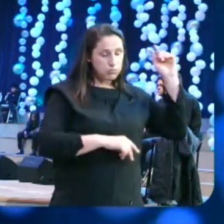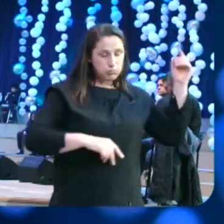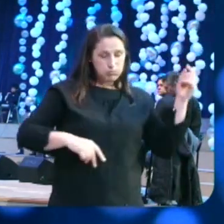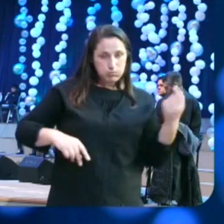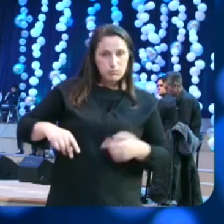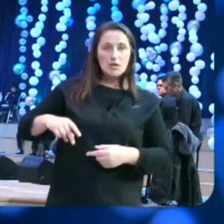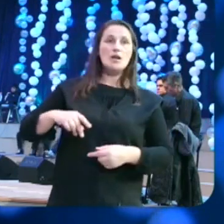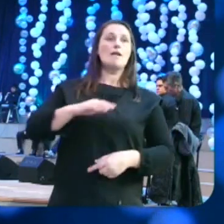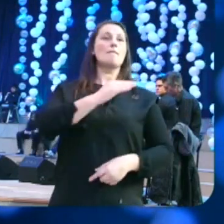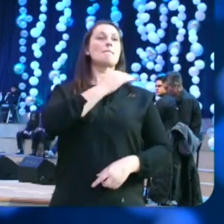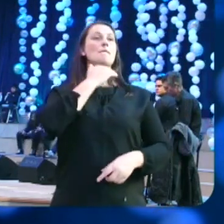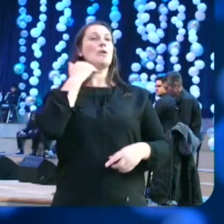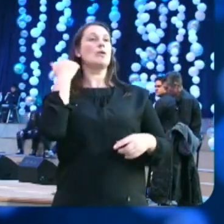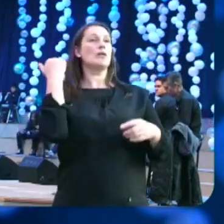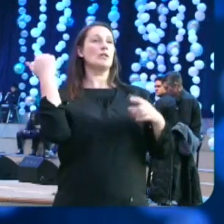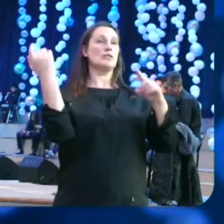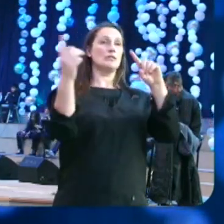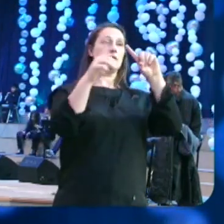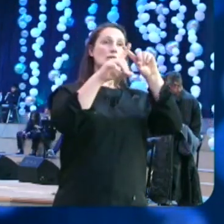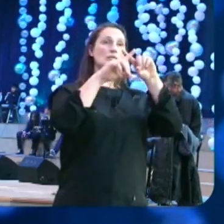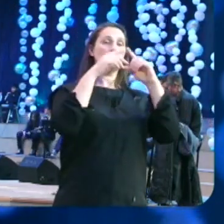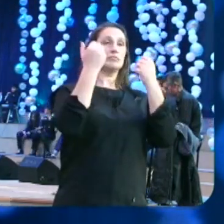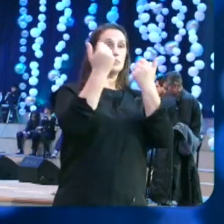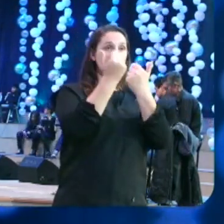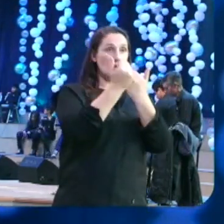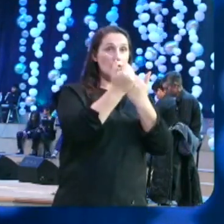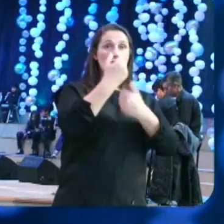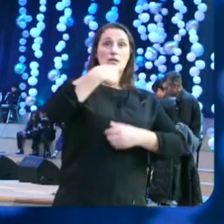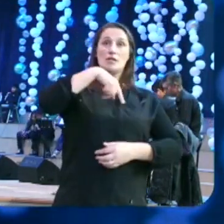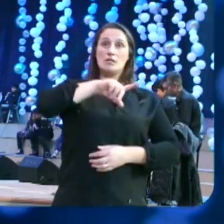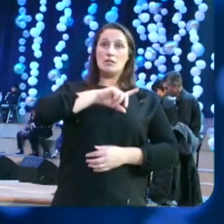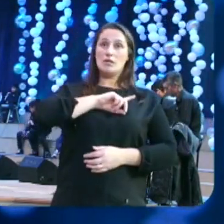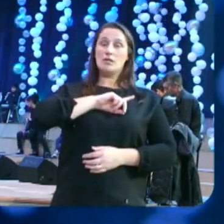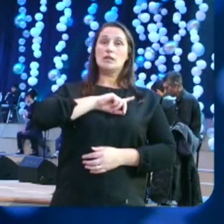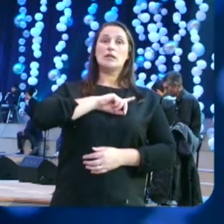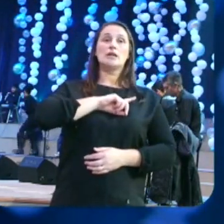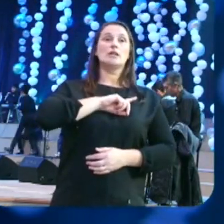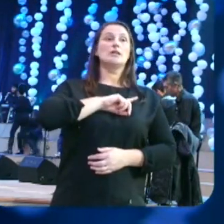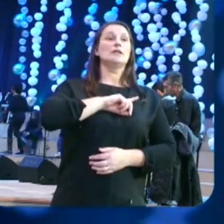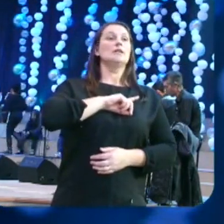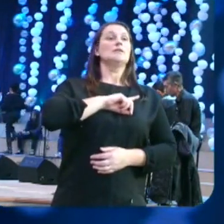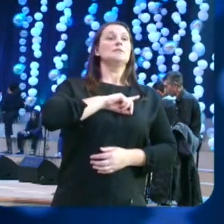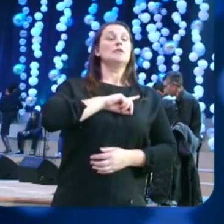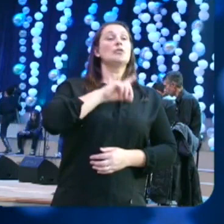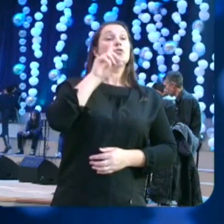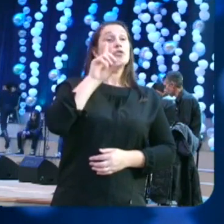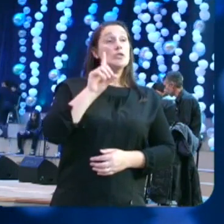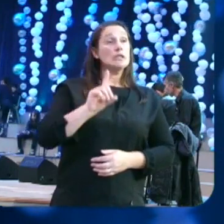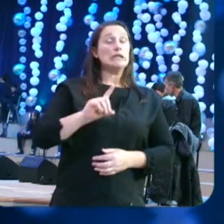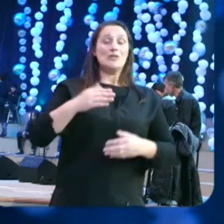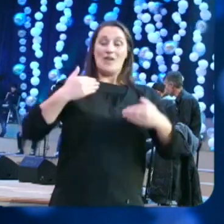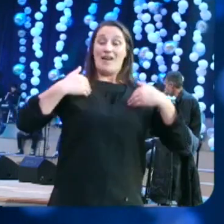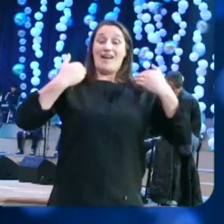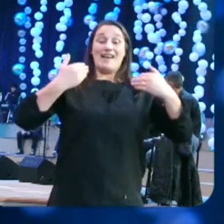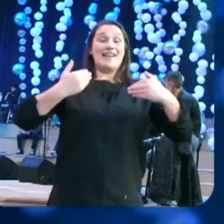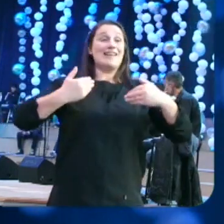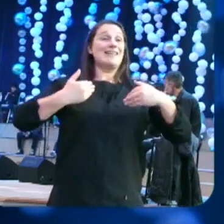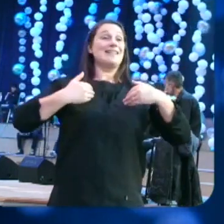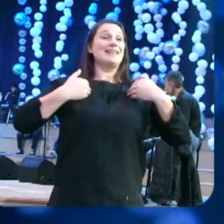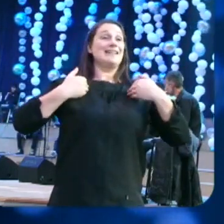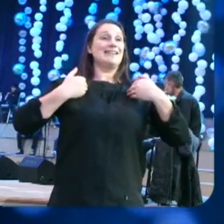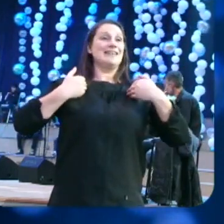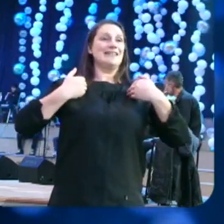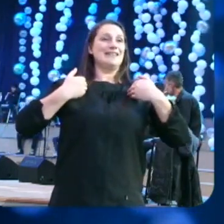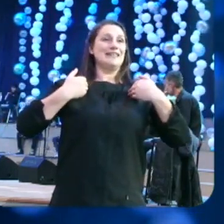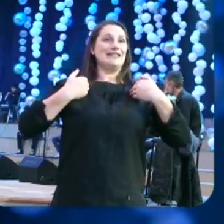por nós, porque para que nós pudéssemos ter o direito e a alegria de sermos